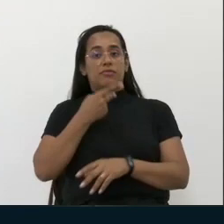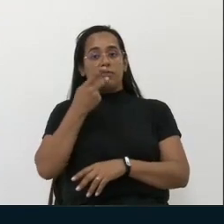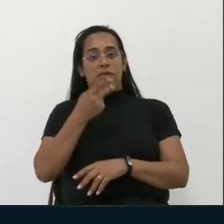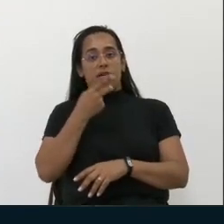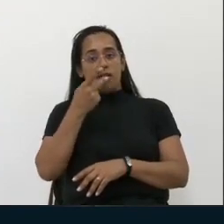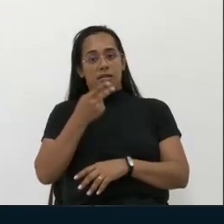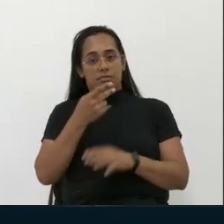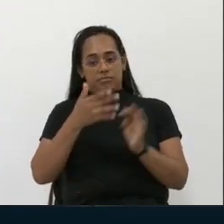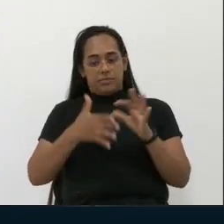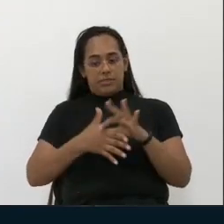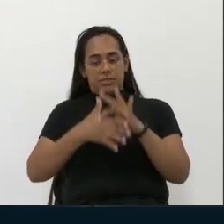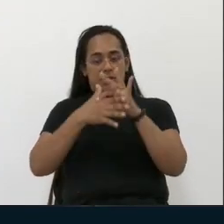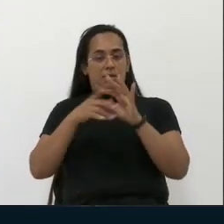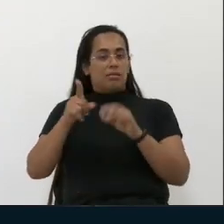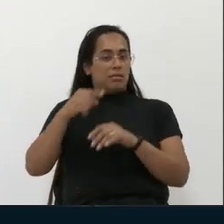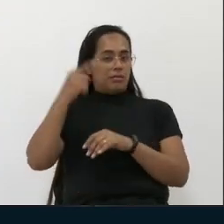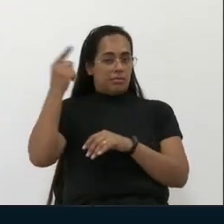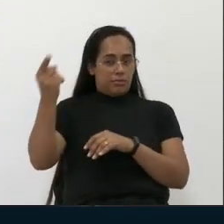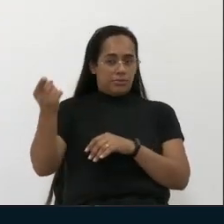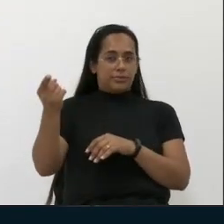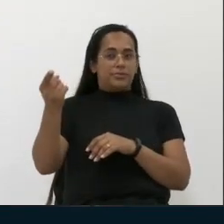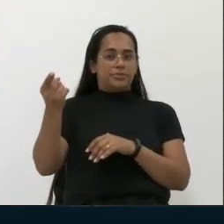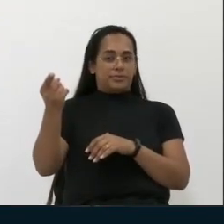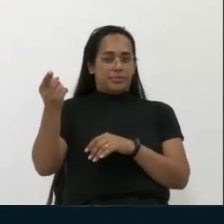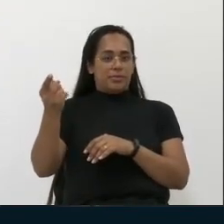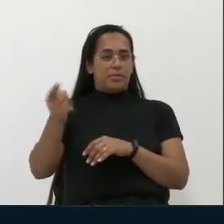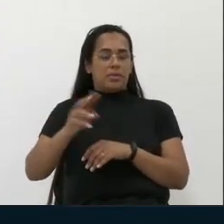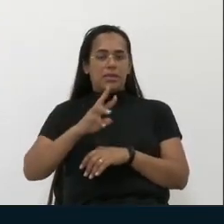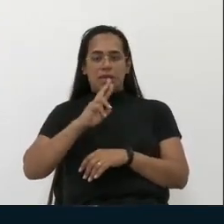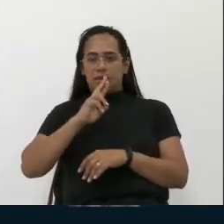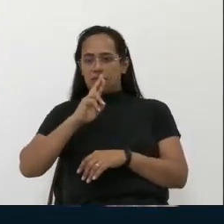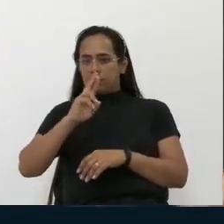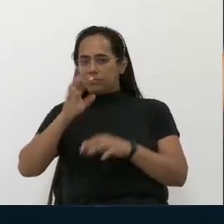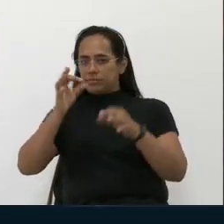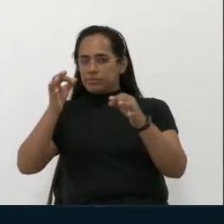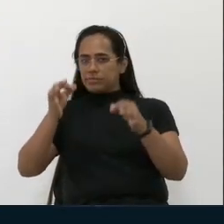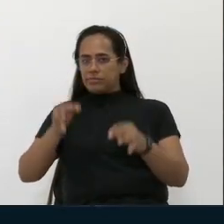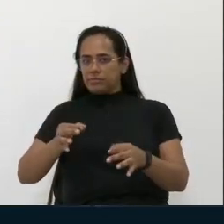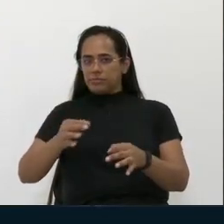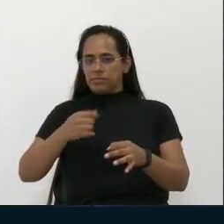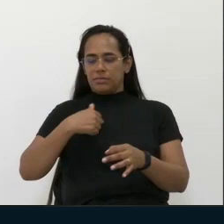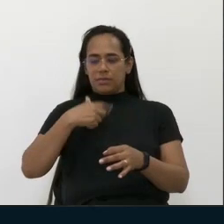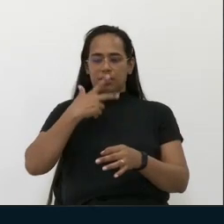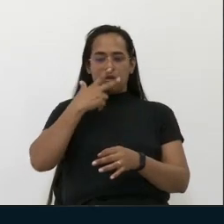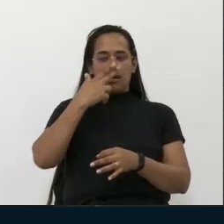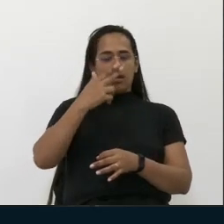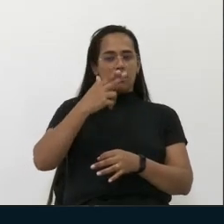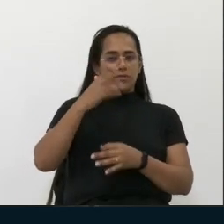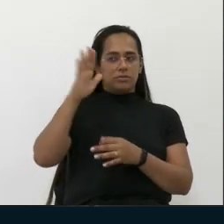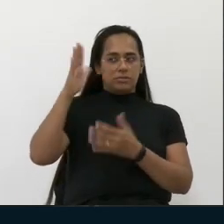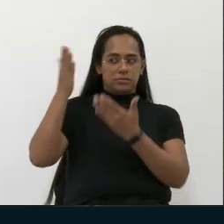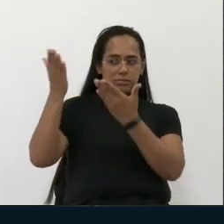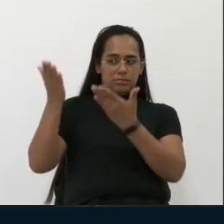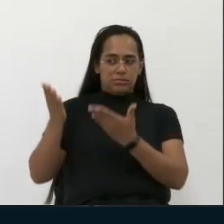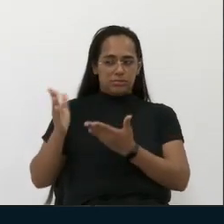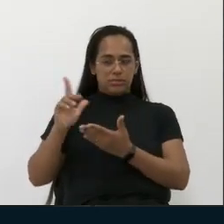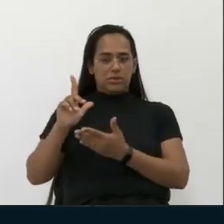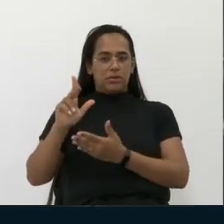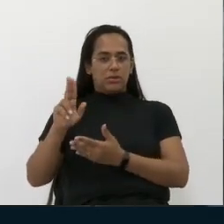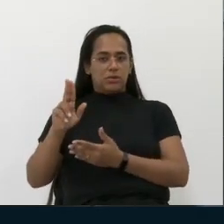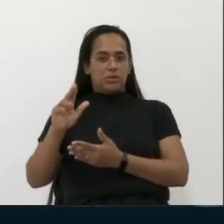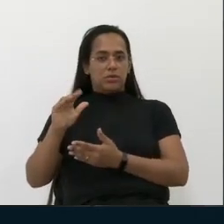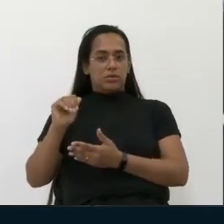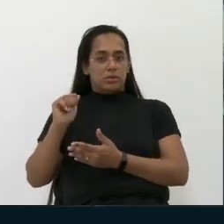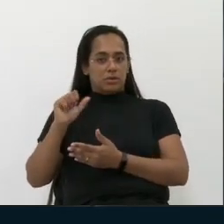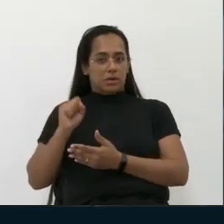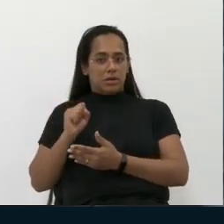senhor presidente, porque eu quero dar uma resposta, porque eu acho que o Lucas nunca passou no ter bom sucesso. Ele só fica